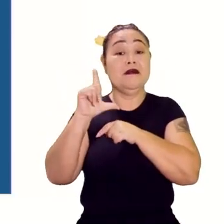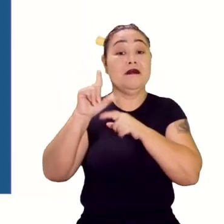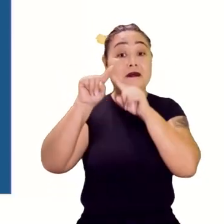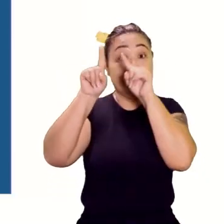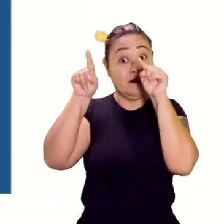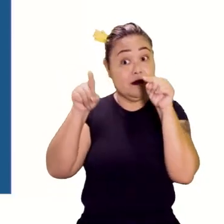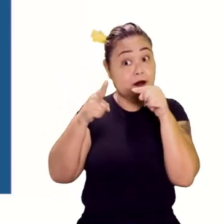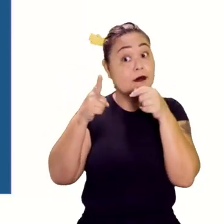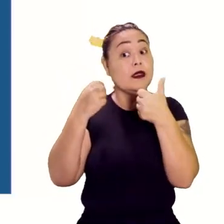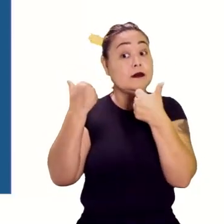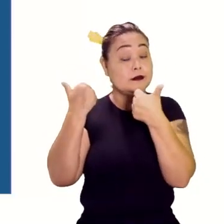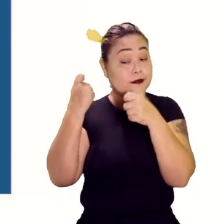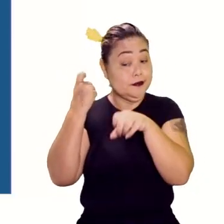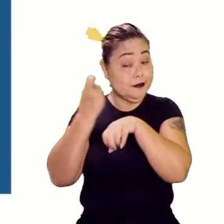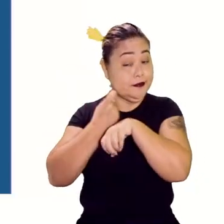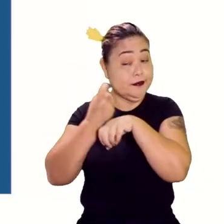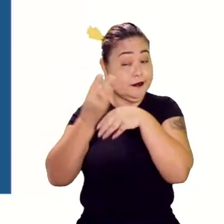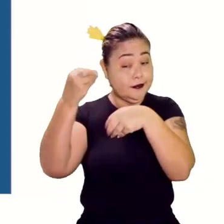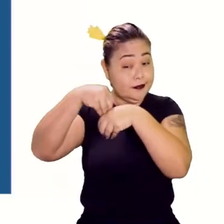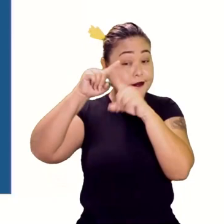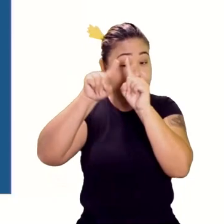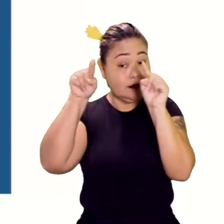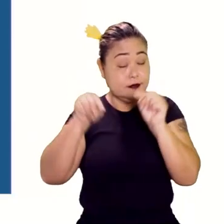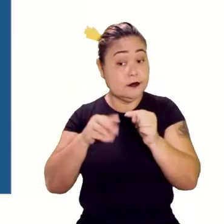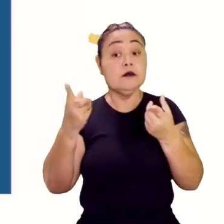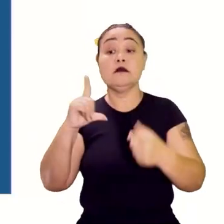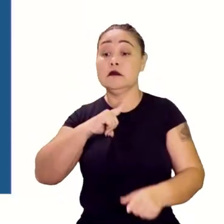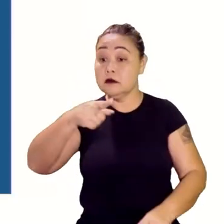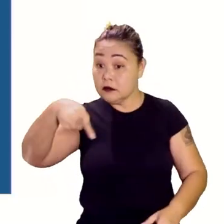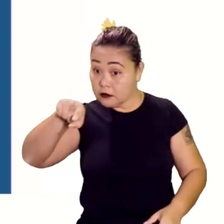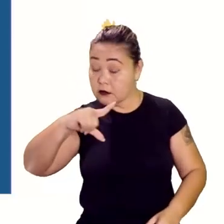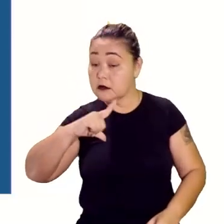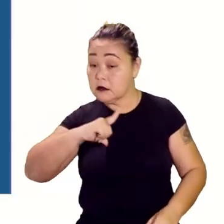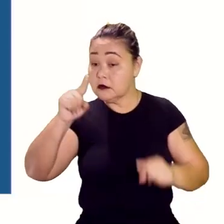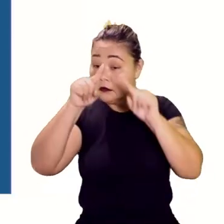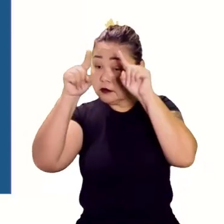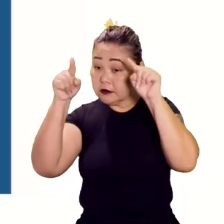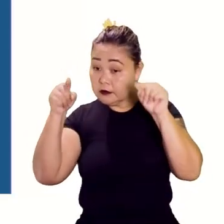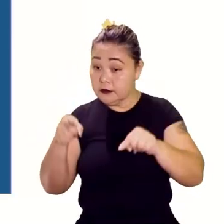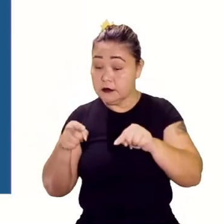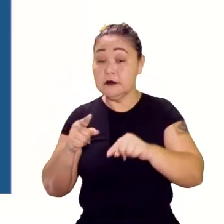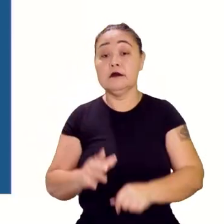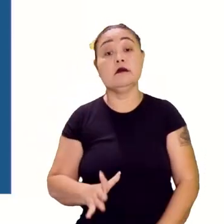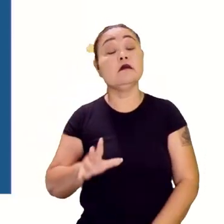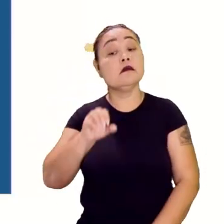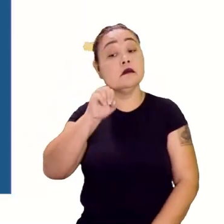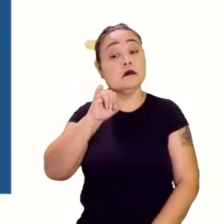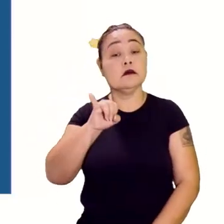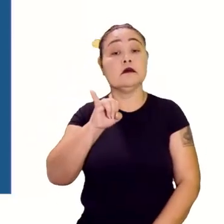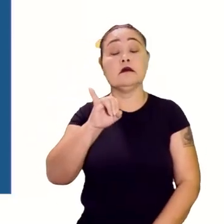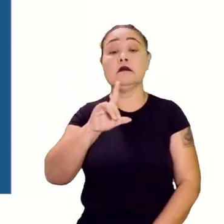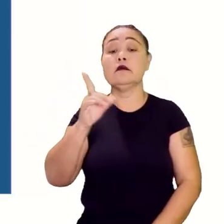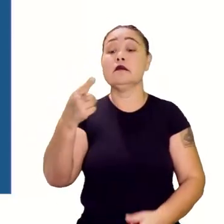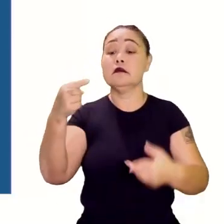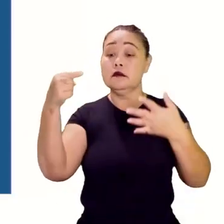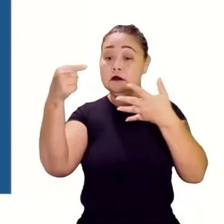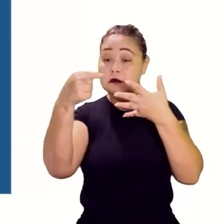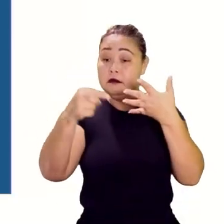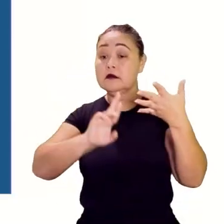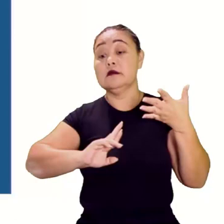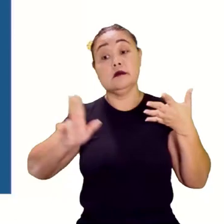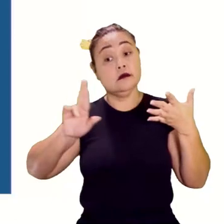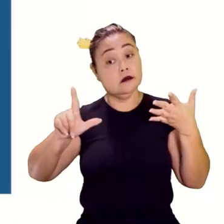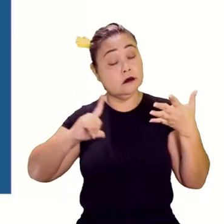Esse parênteses tá meio teimoso aí, não tá fazendo parte. Mas coloquem aí, tá? Tem que colocar os parênteses, senão a propriedade